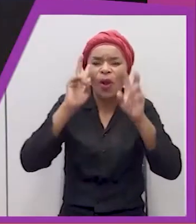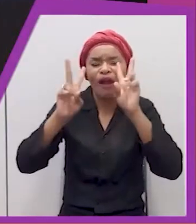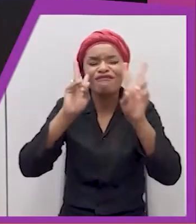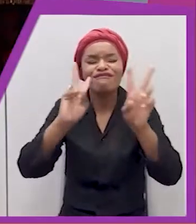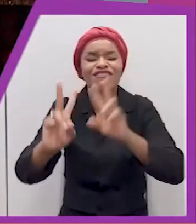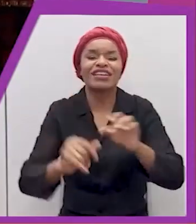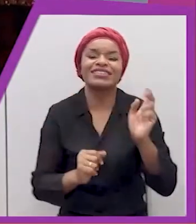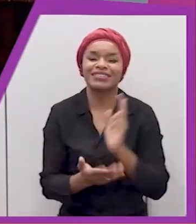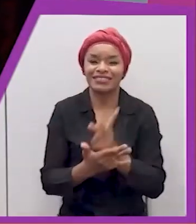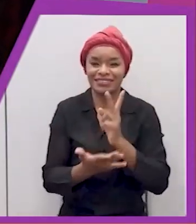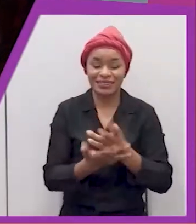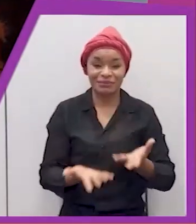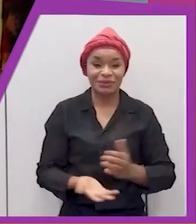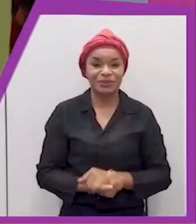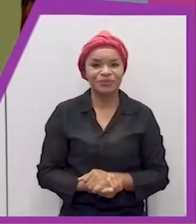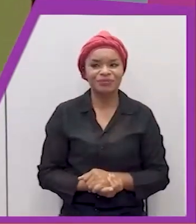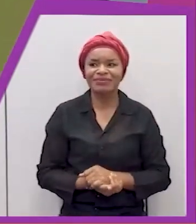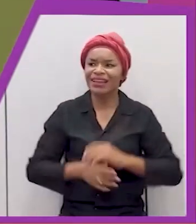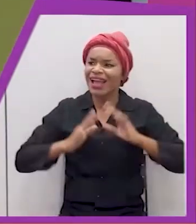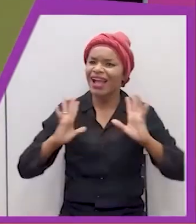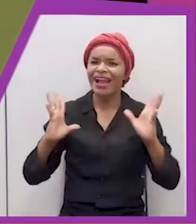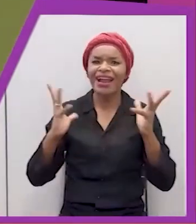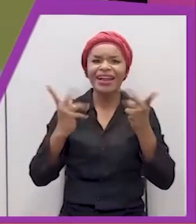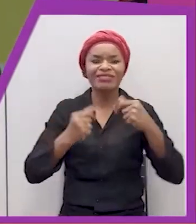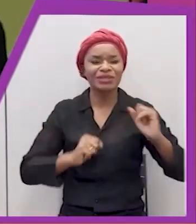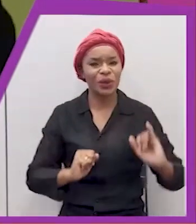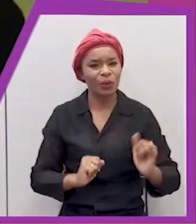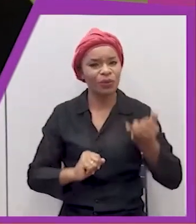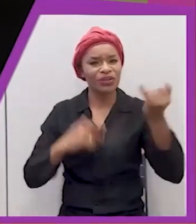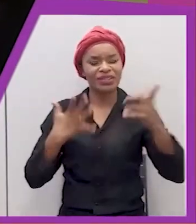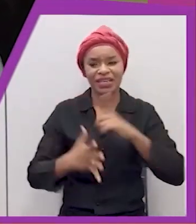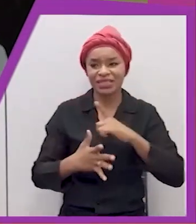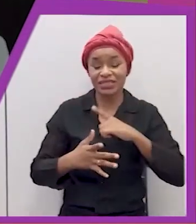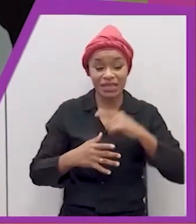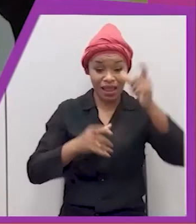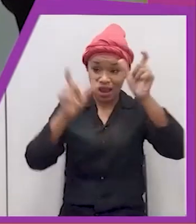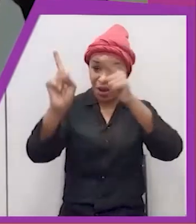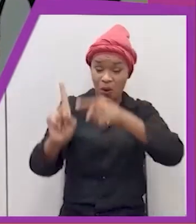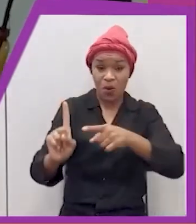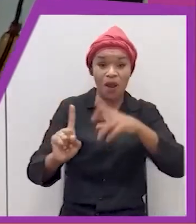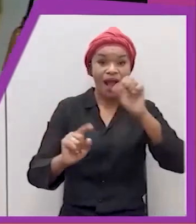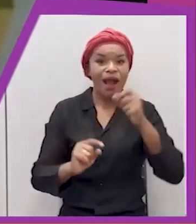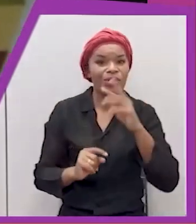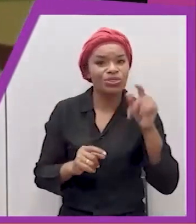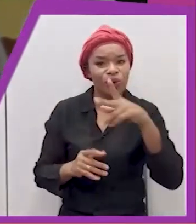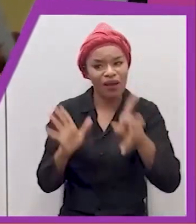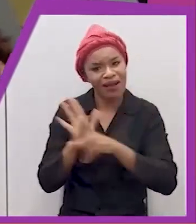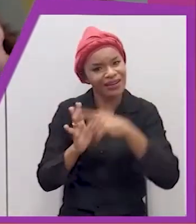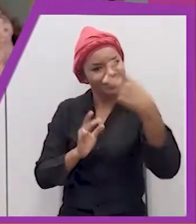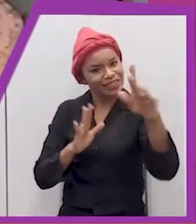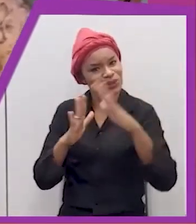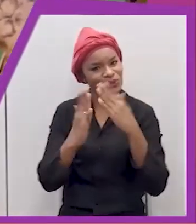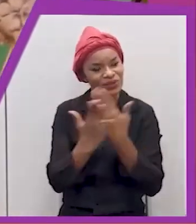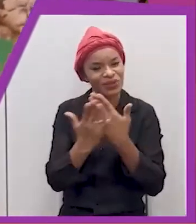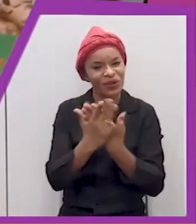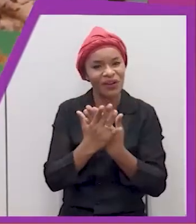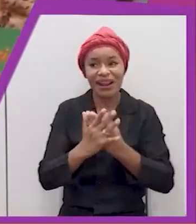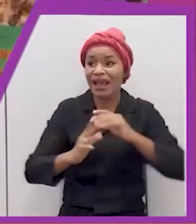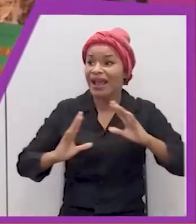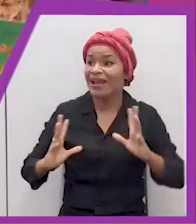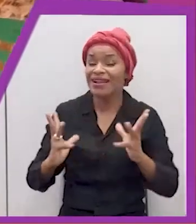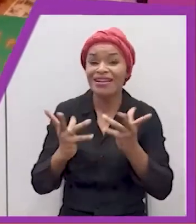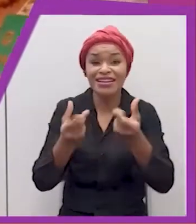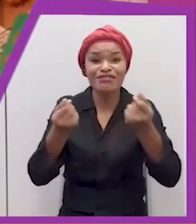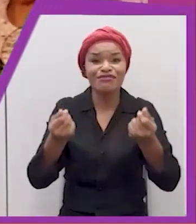brincadeiras e foi isso e daí nasceu o paradeiro do Padeiro que eu gosto muito e que você contou lindamente me